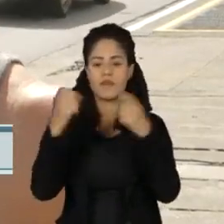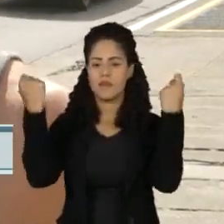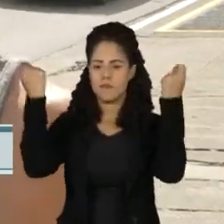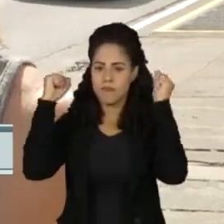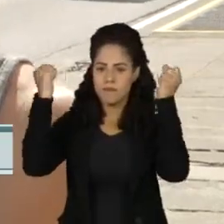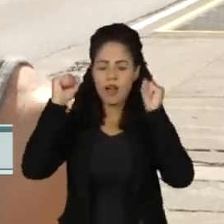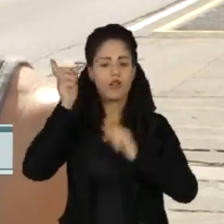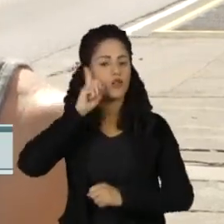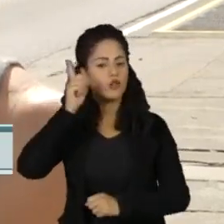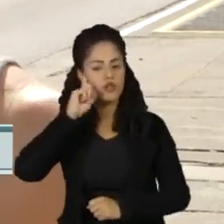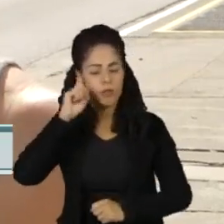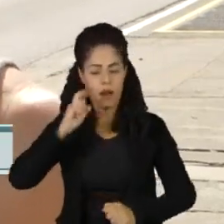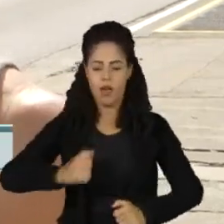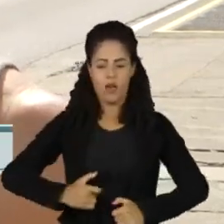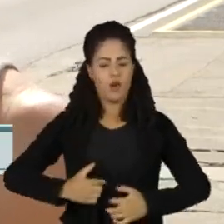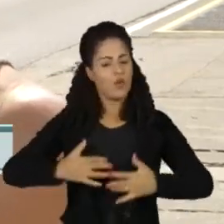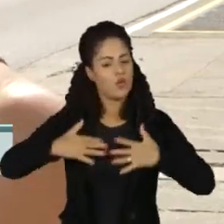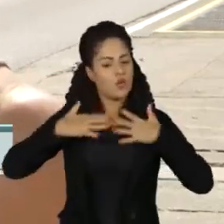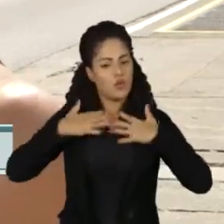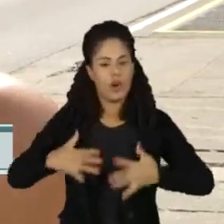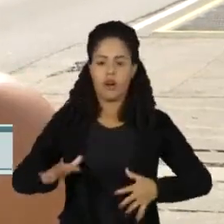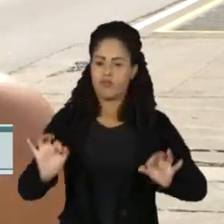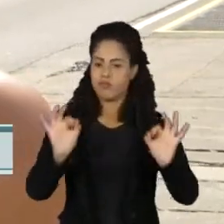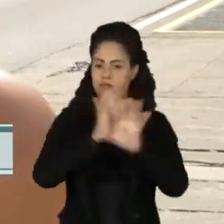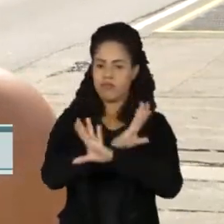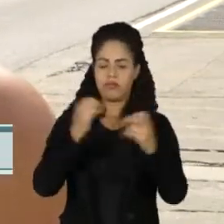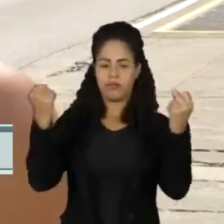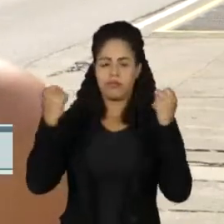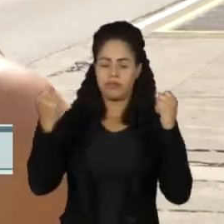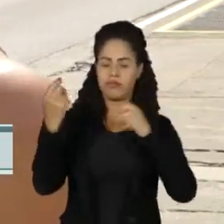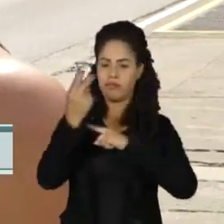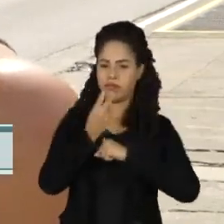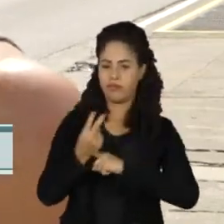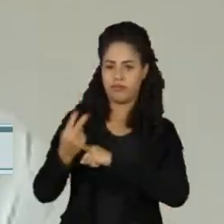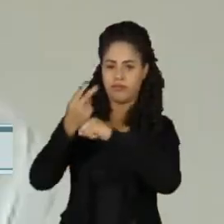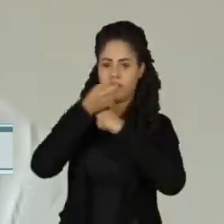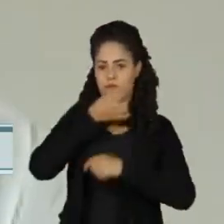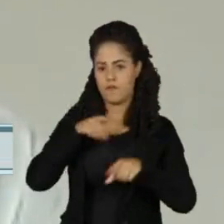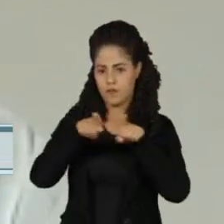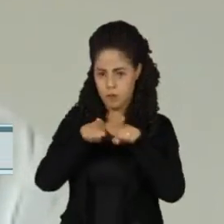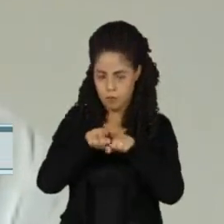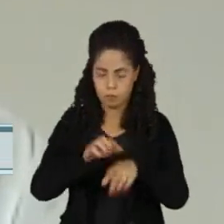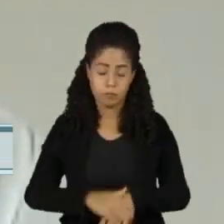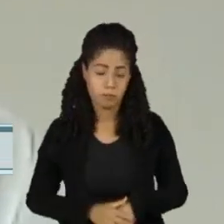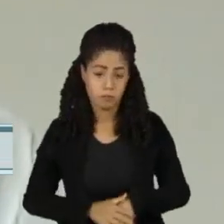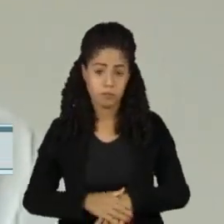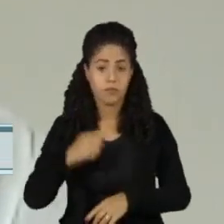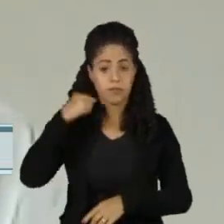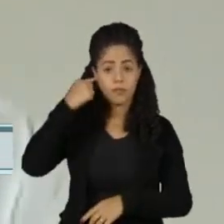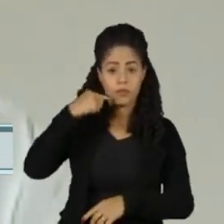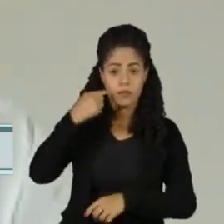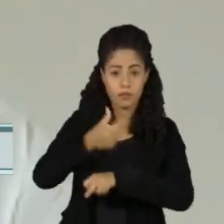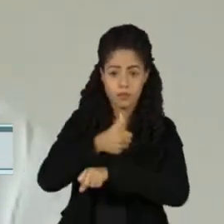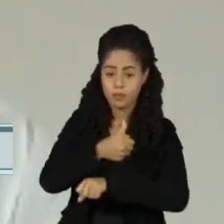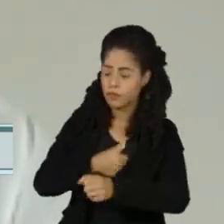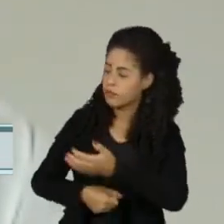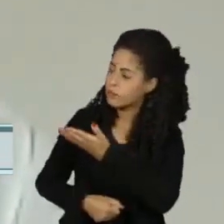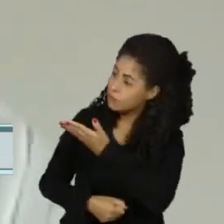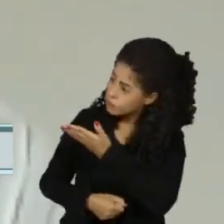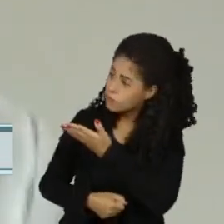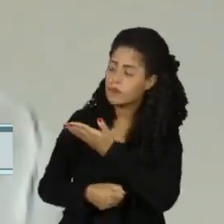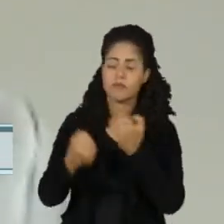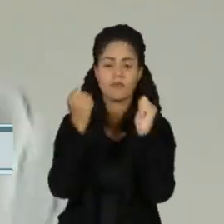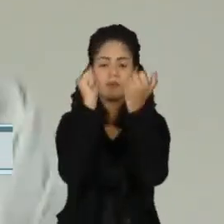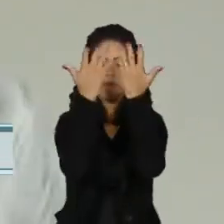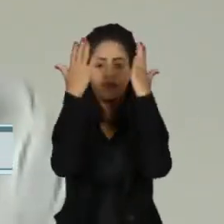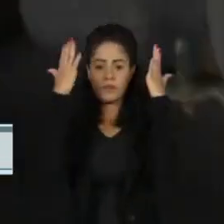física, que tem um potencial muito grande de proteger contra os efeitos da poluição. Para este advogado, membro da Comissão do Meio